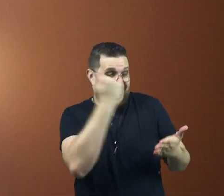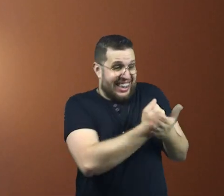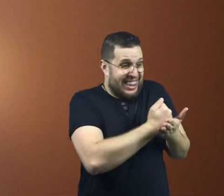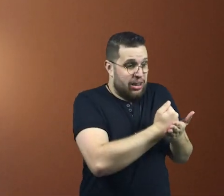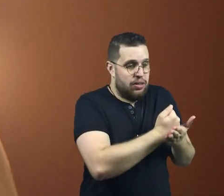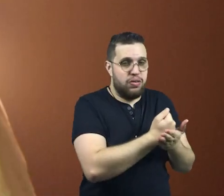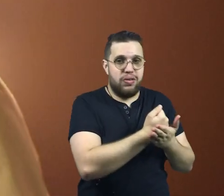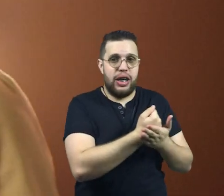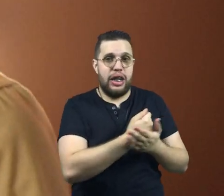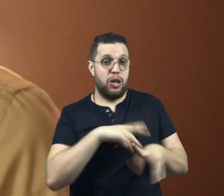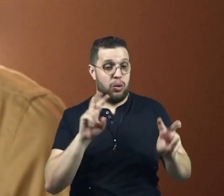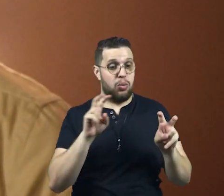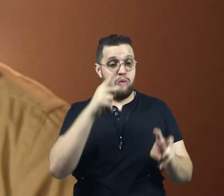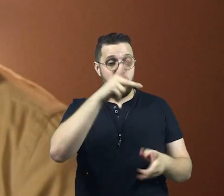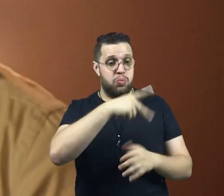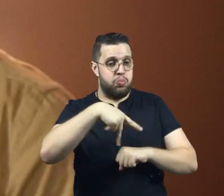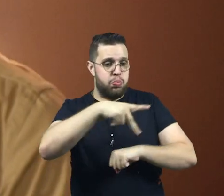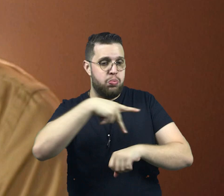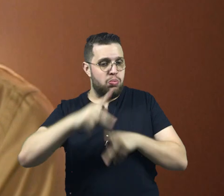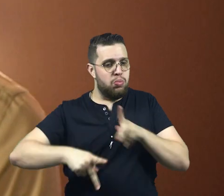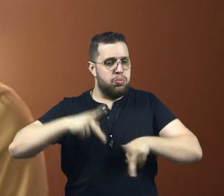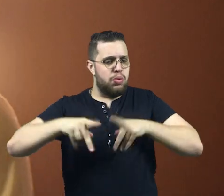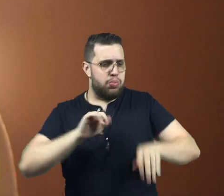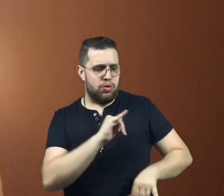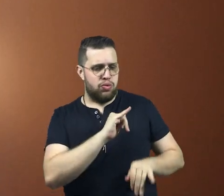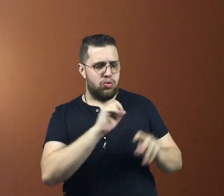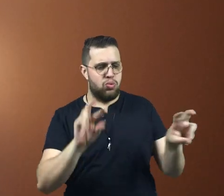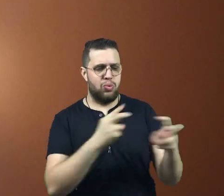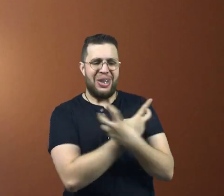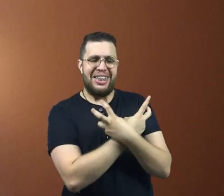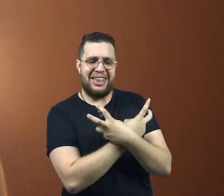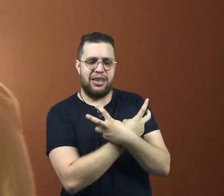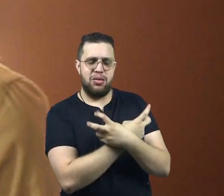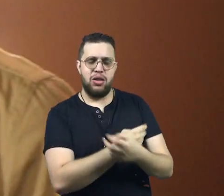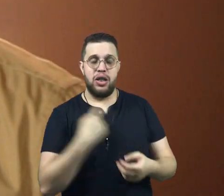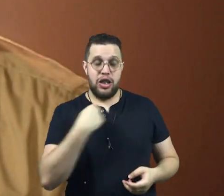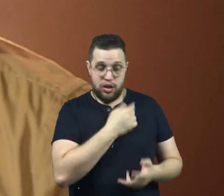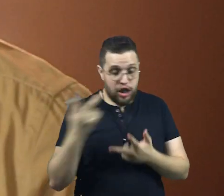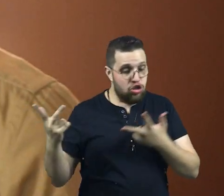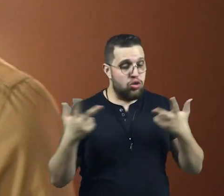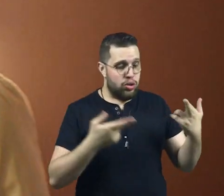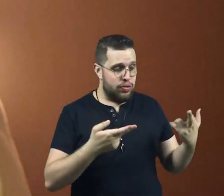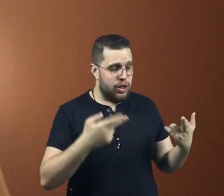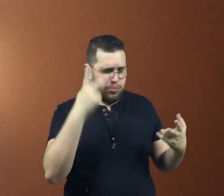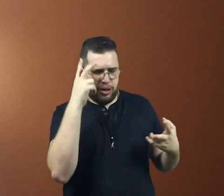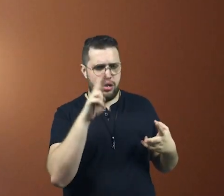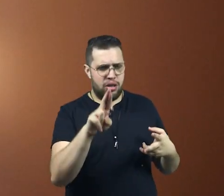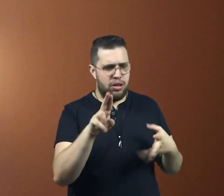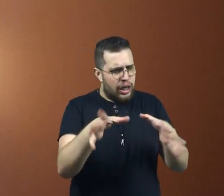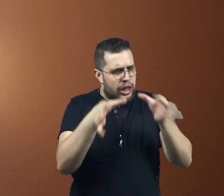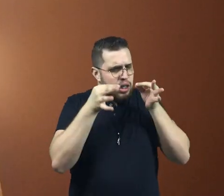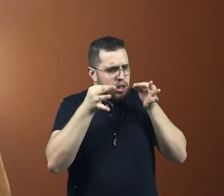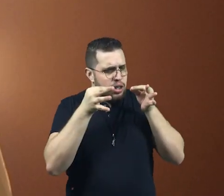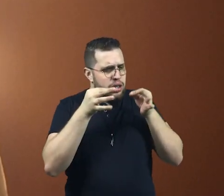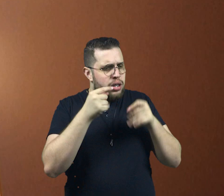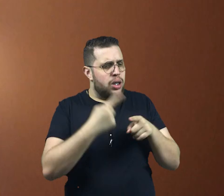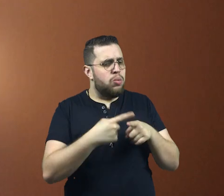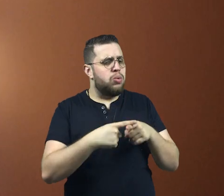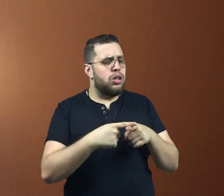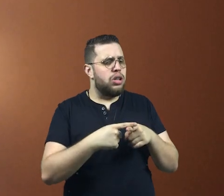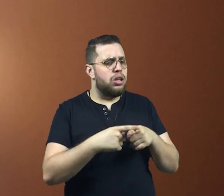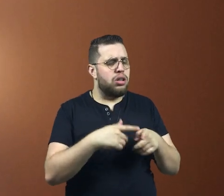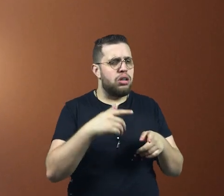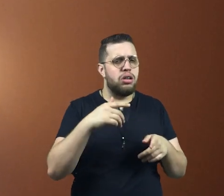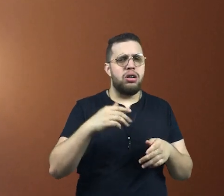egípcios. E quando está falando a respeito de ferida, eu quero convidar você para observar isso. A ferida é